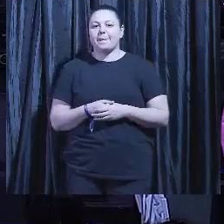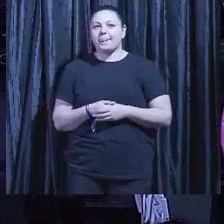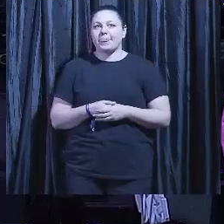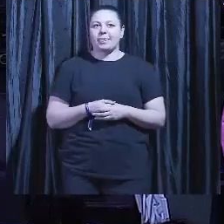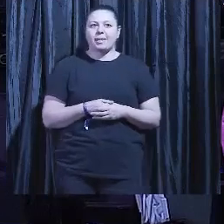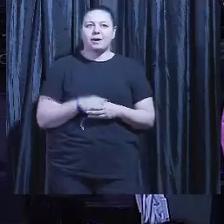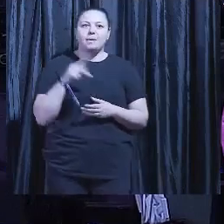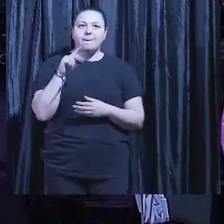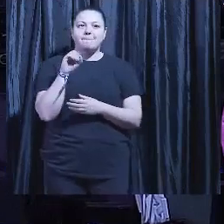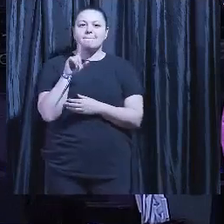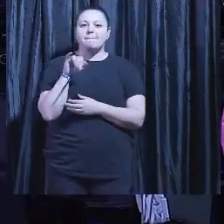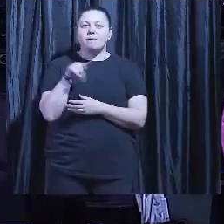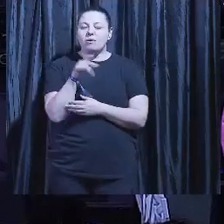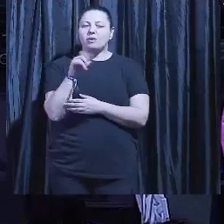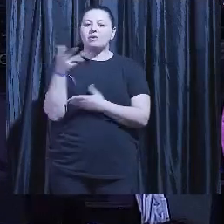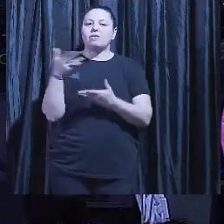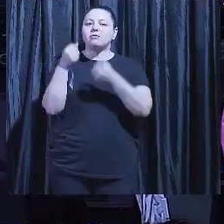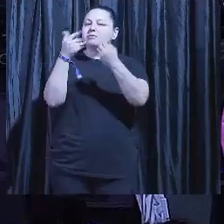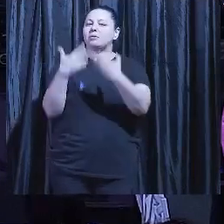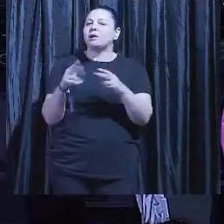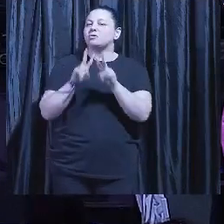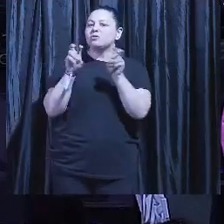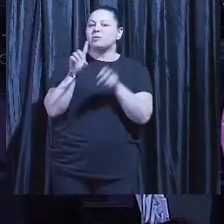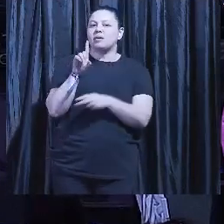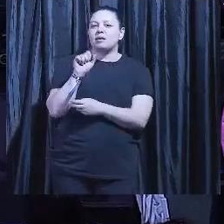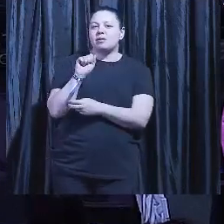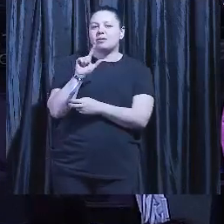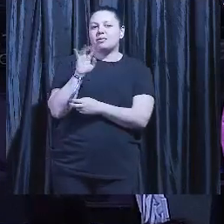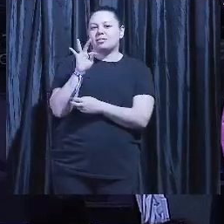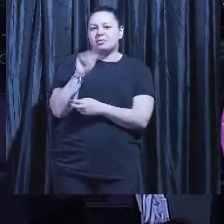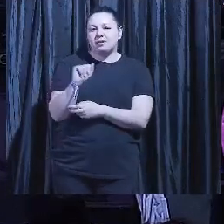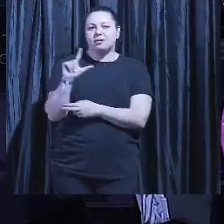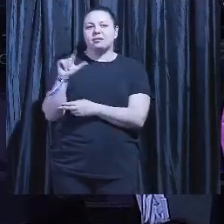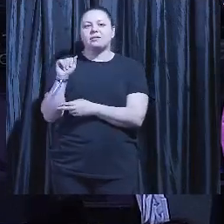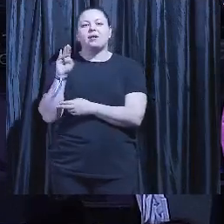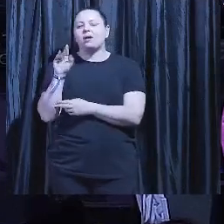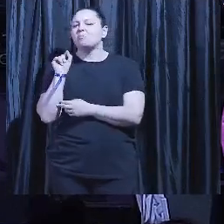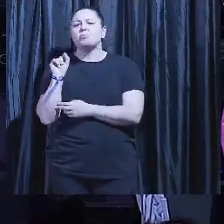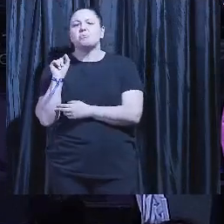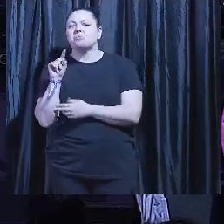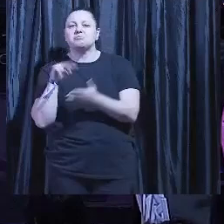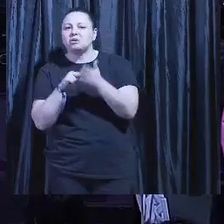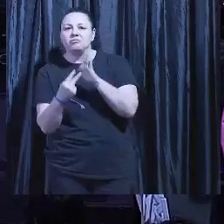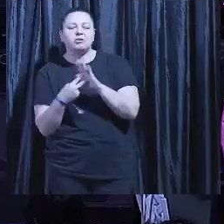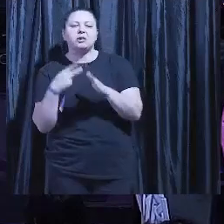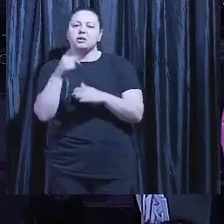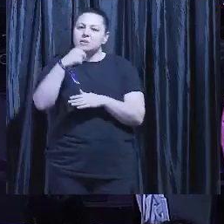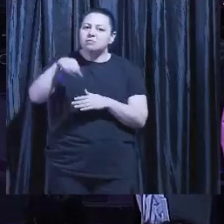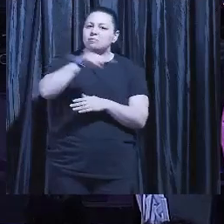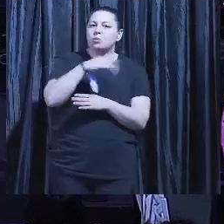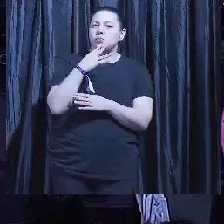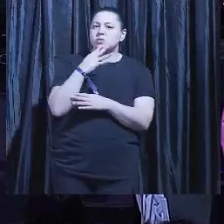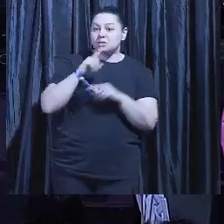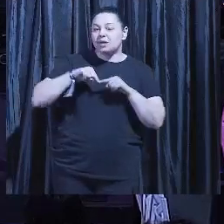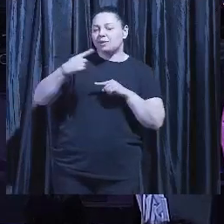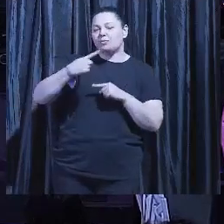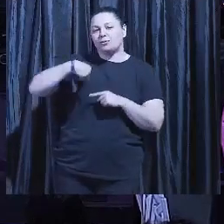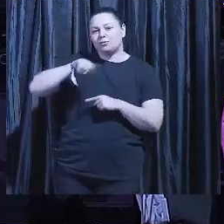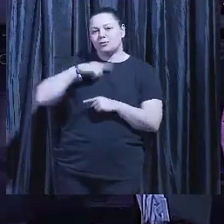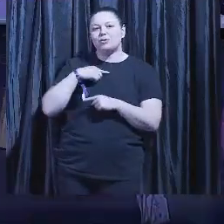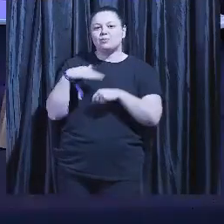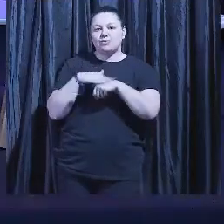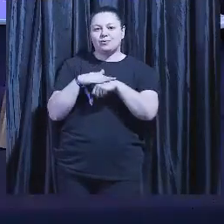Polinho, conta um pouco do Data Lab, o que é o Data Lab, o que ele faz, onde está, para o pessoal conhecer um pouquinho e daí depois a gente poder debater um pouco mais.